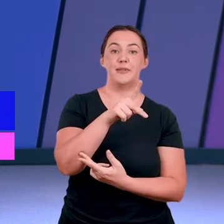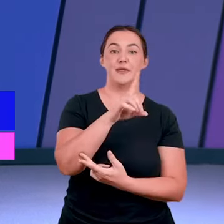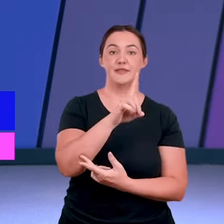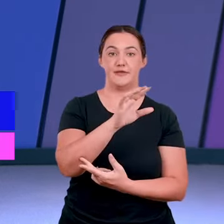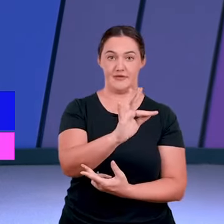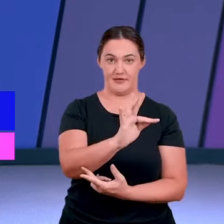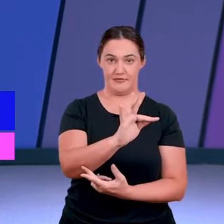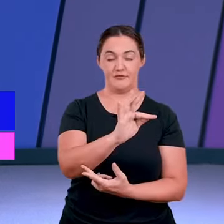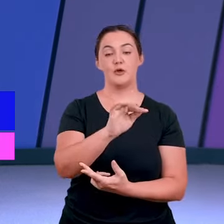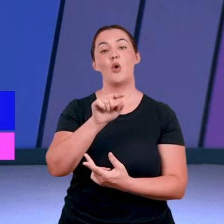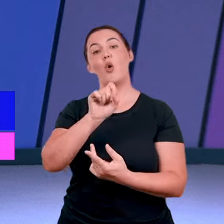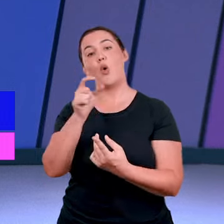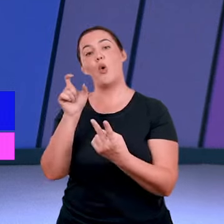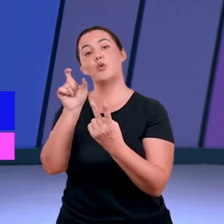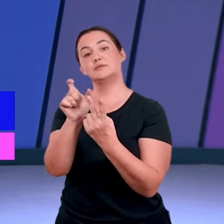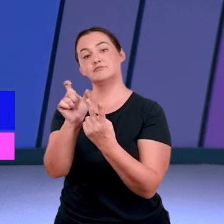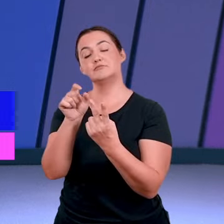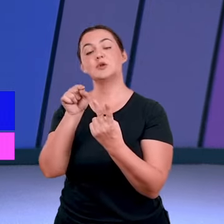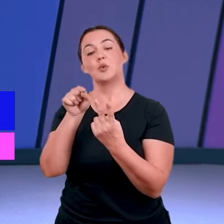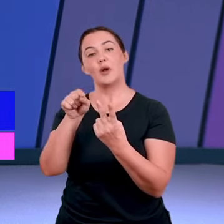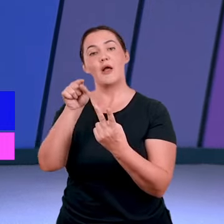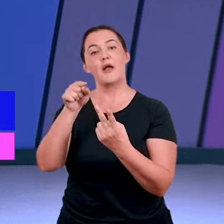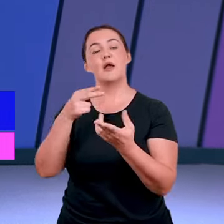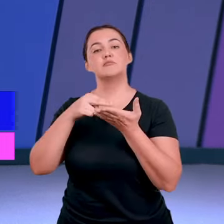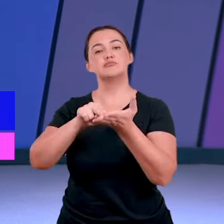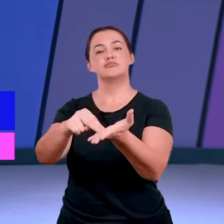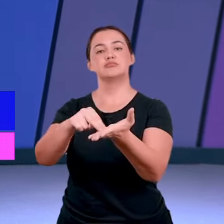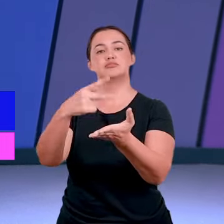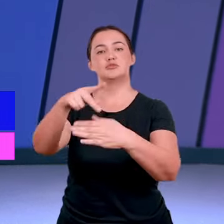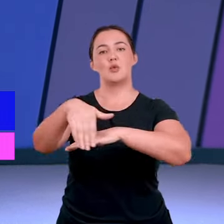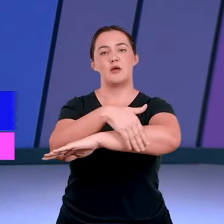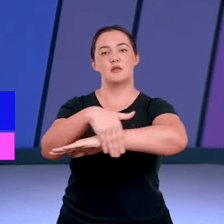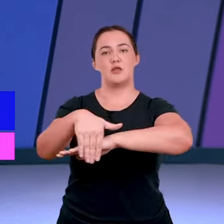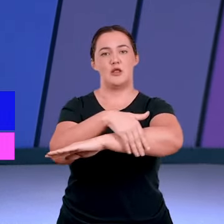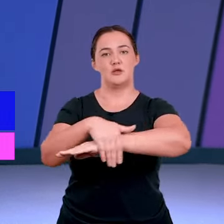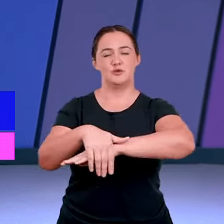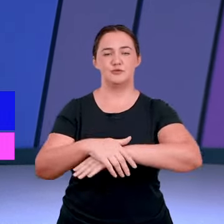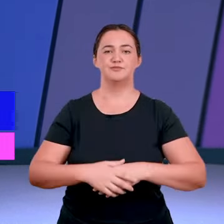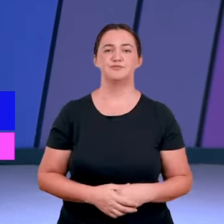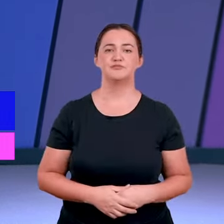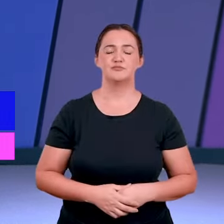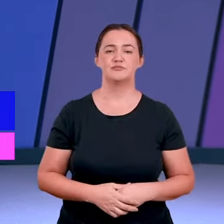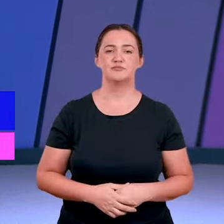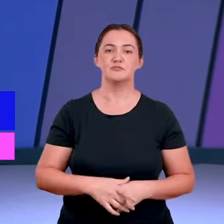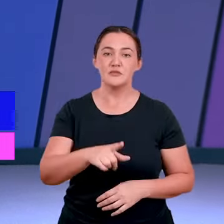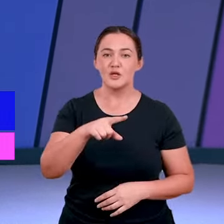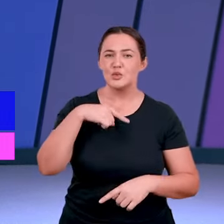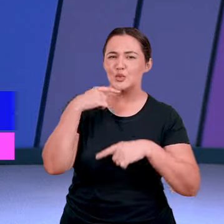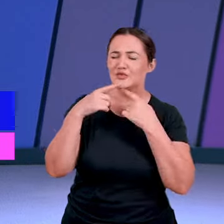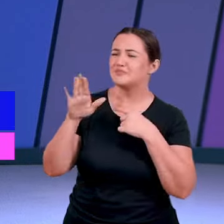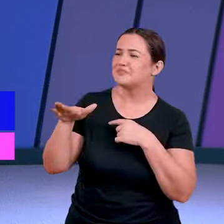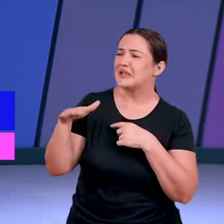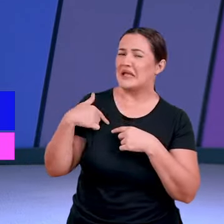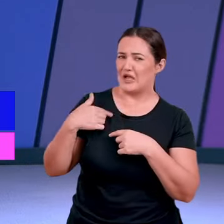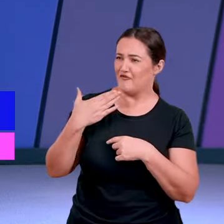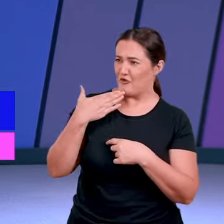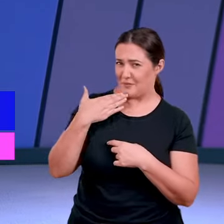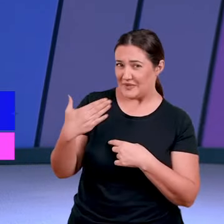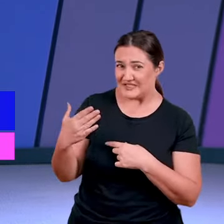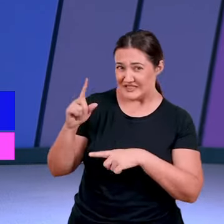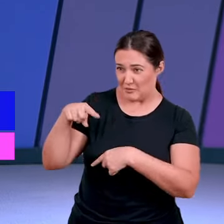PDF ou receber esse material pelo correio. Talvez você esteja me perguntando assim, pastor, se eu pedir, eu vou ter que pagar?